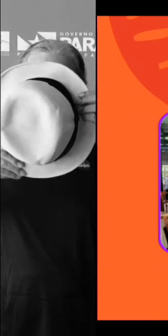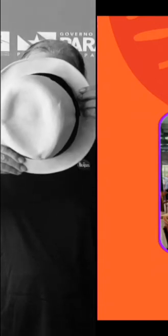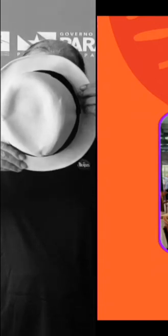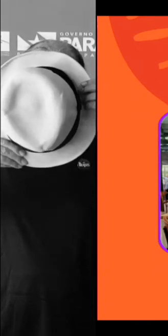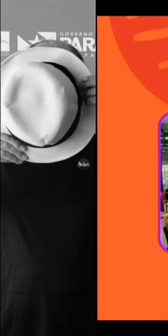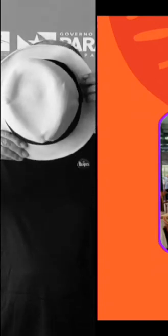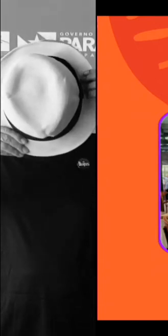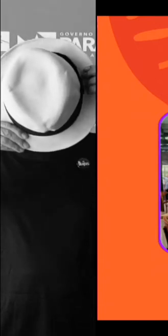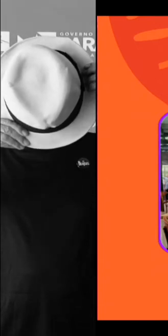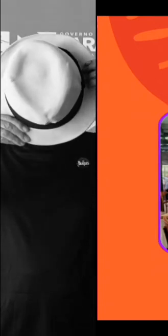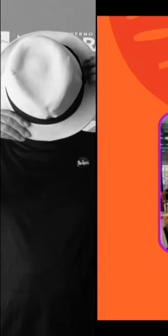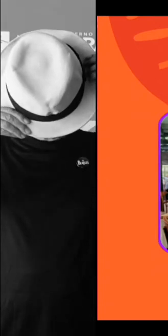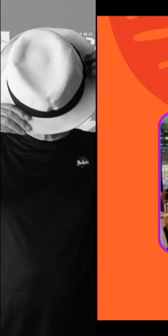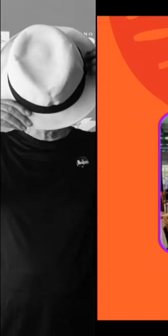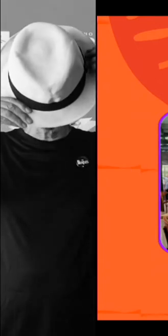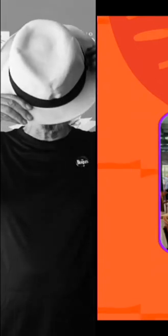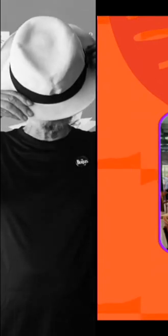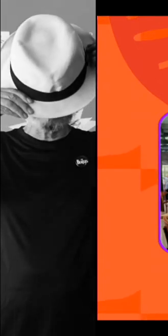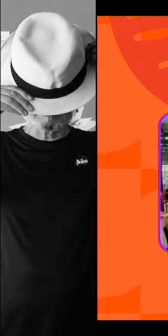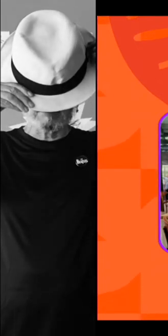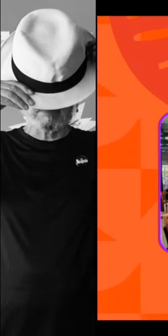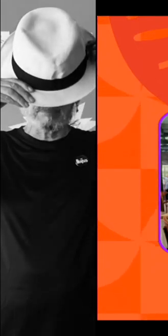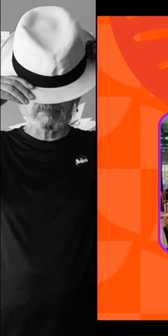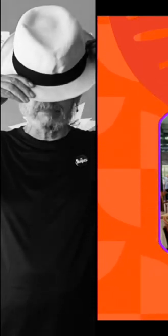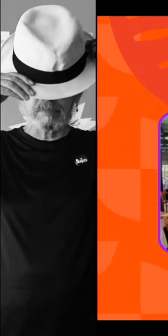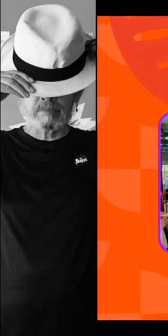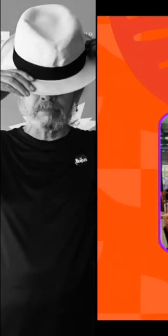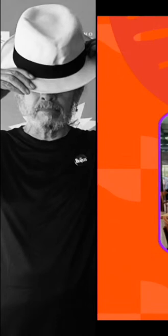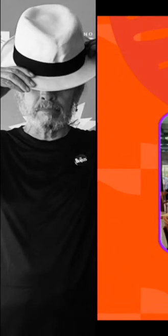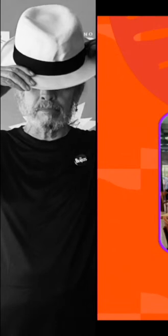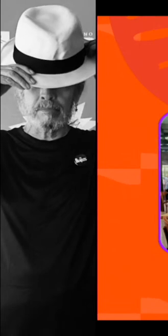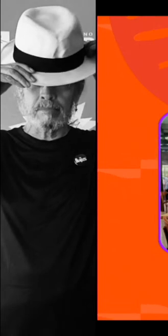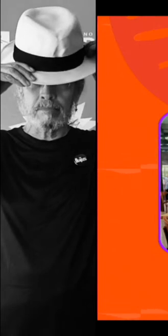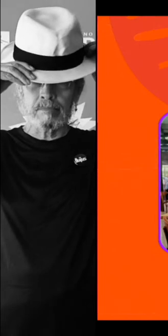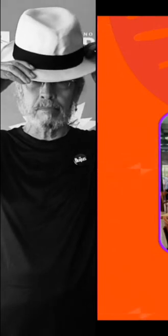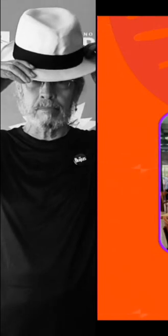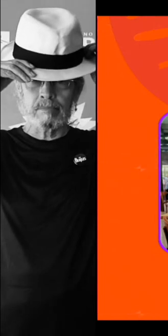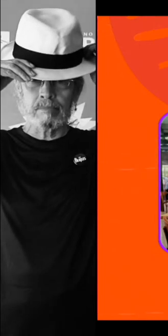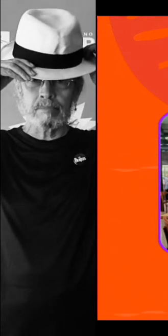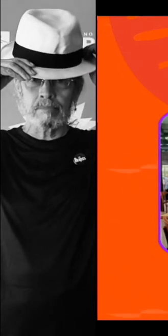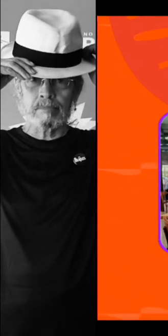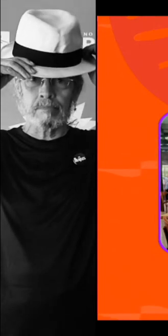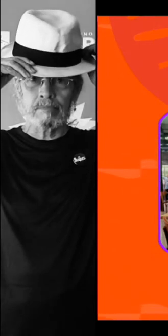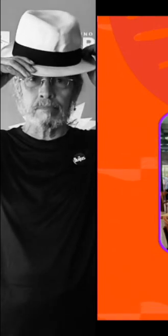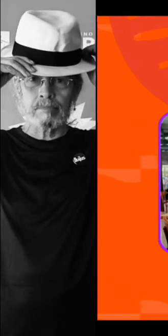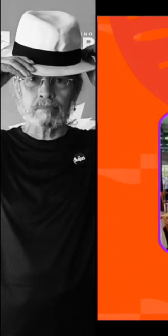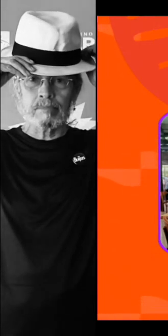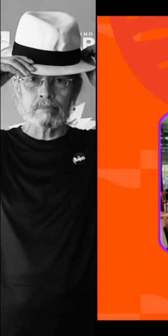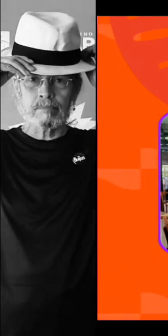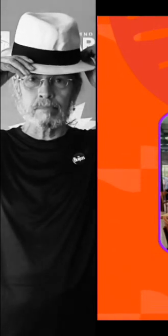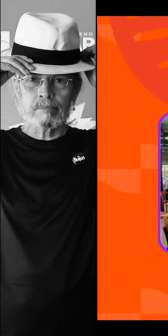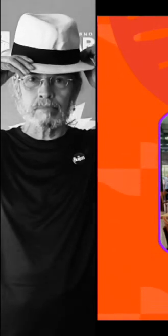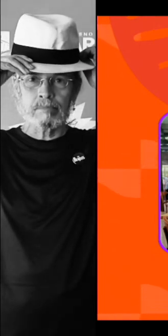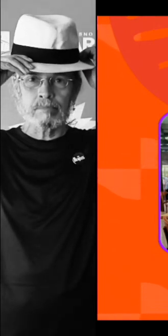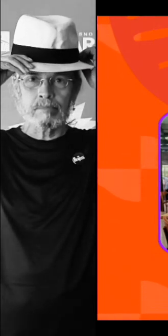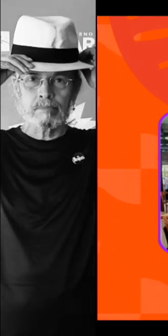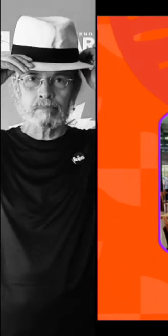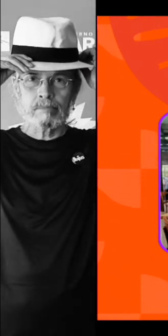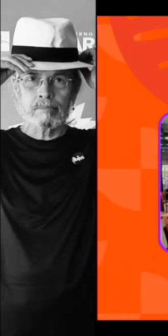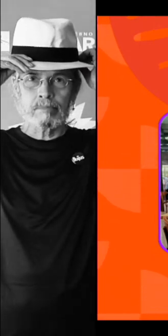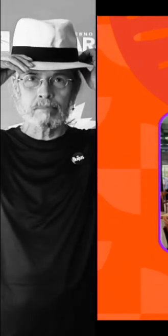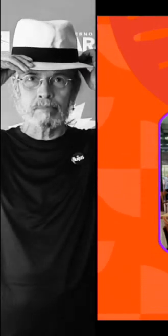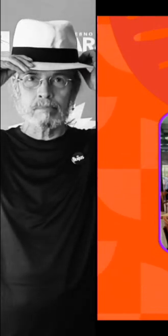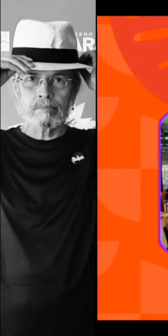em 2022 completou 50 anos no ar. Foi debatedor por 10 anos do Sem Censura Pará pela TV